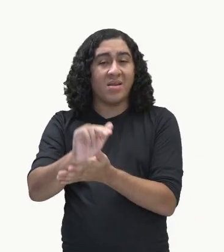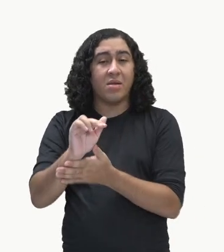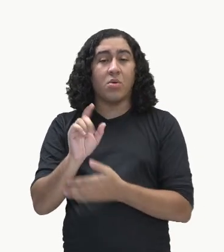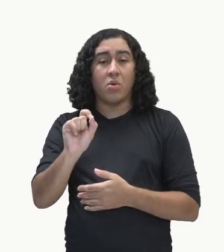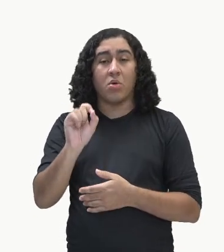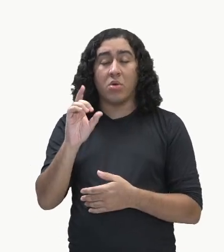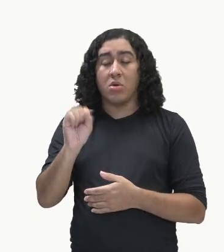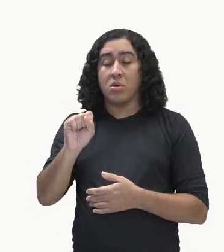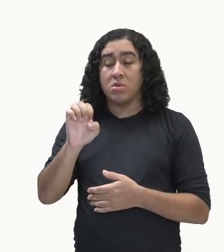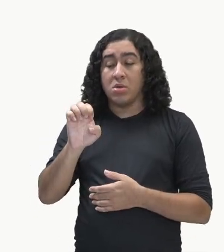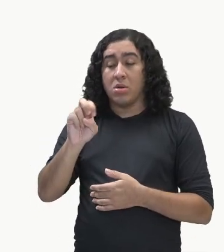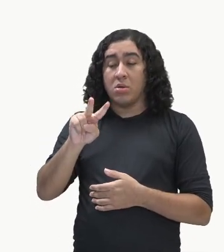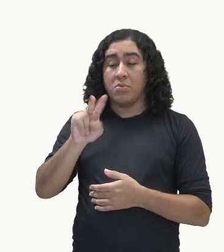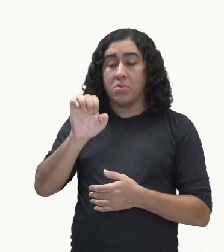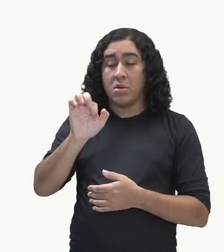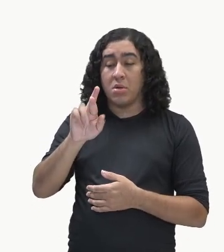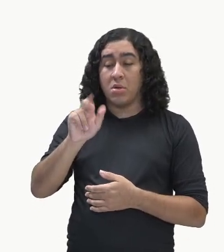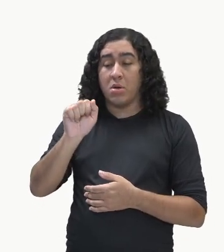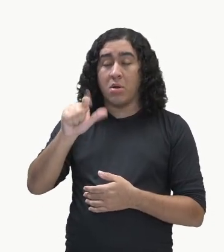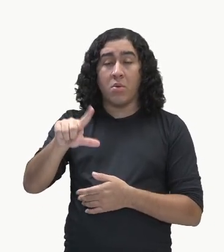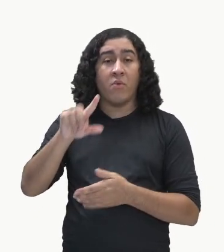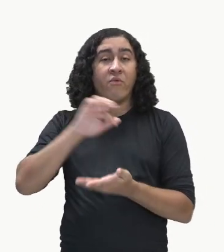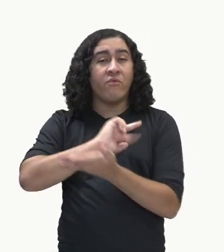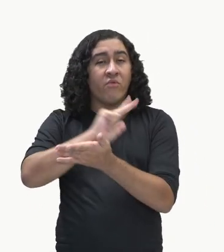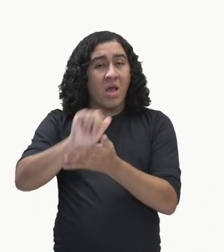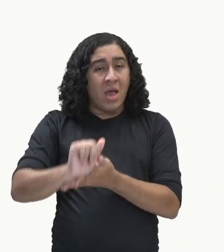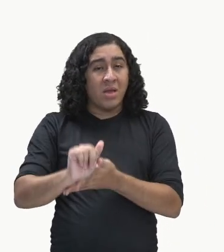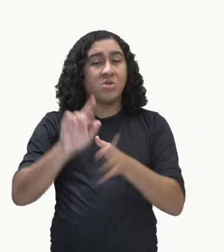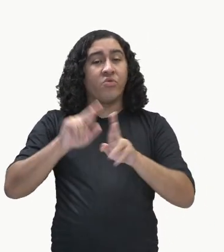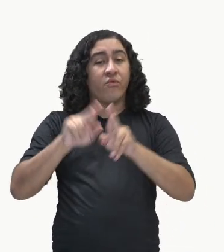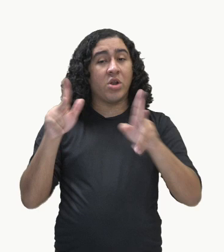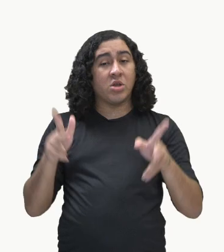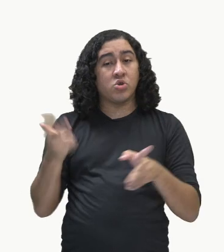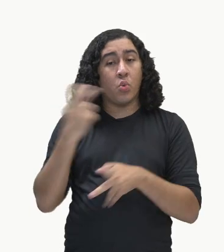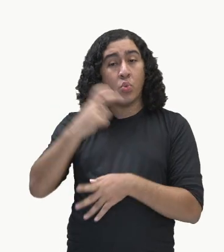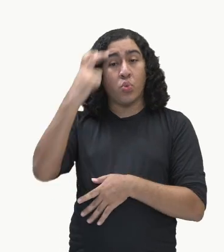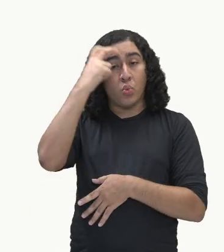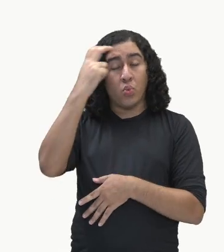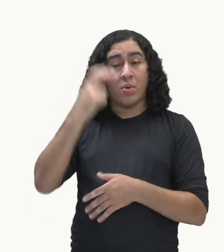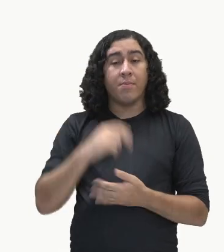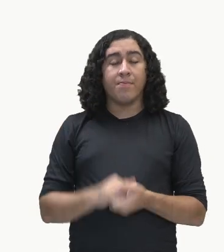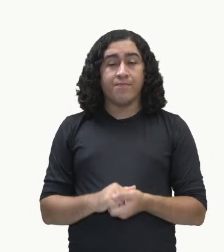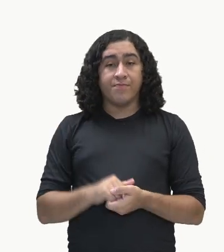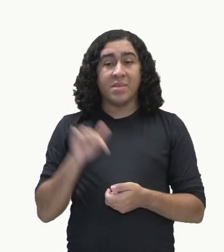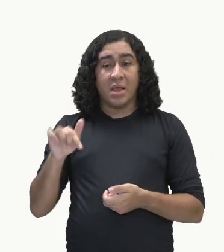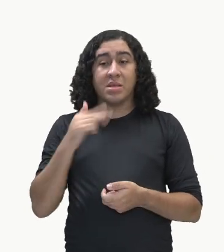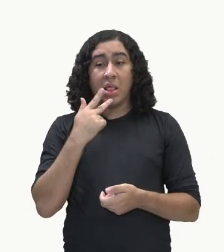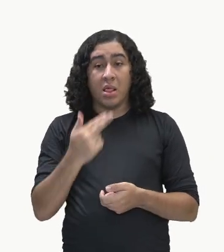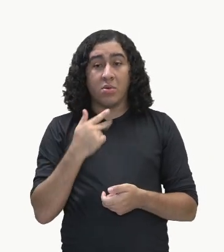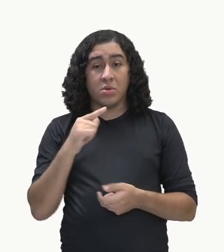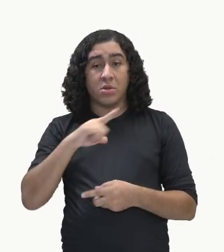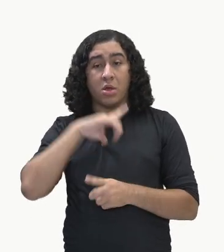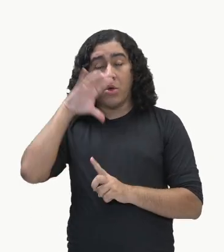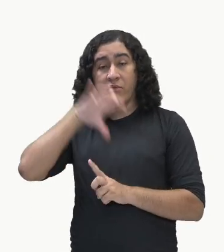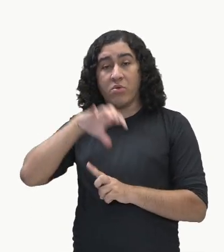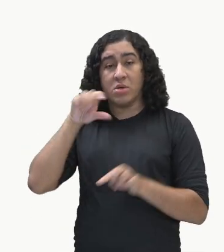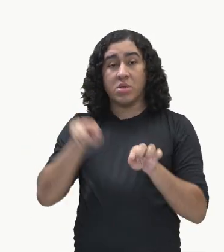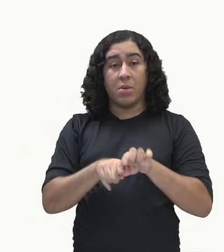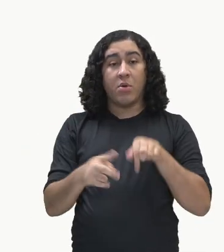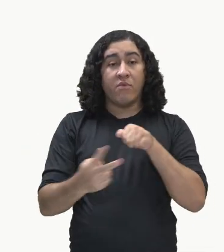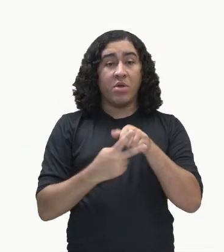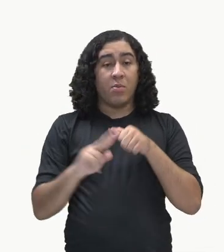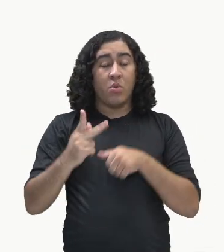dizer muitas diferentes culturas. Então, essa língua tem influência, o verbo has